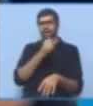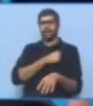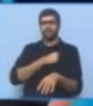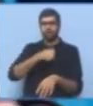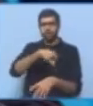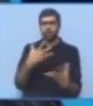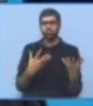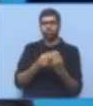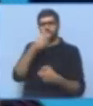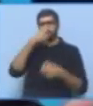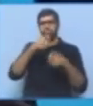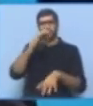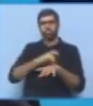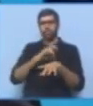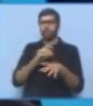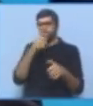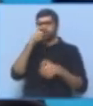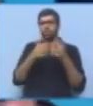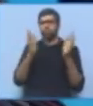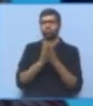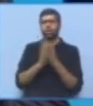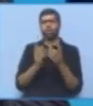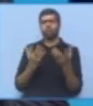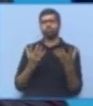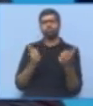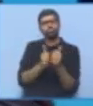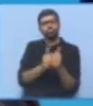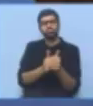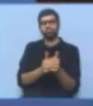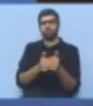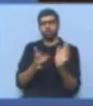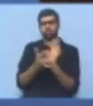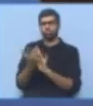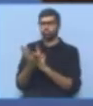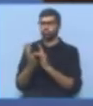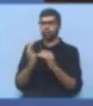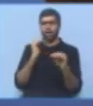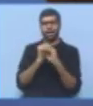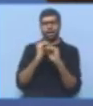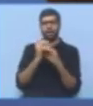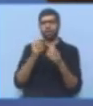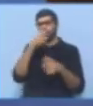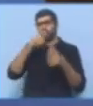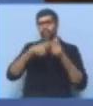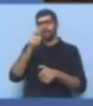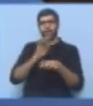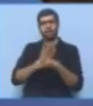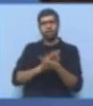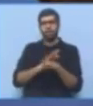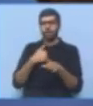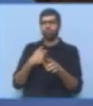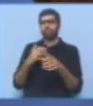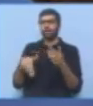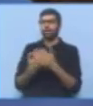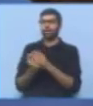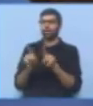os leprosos, e está com toda a gente. Então, Jesus é solidário com a humanidade, que é pecadora. Então mete-se na